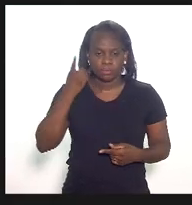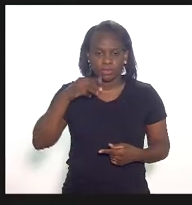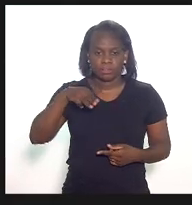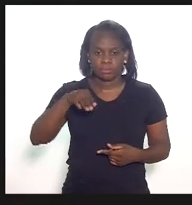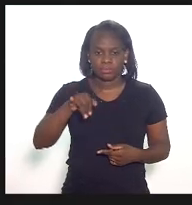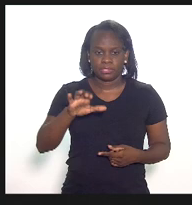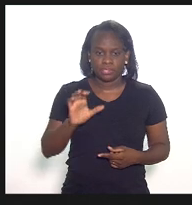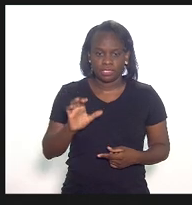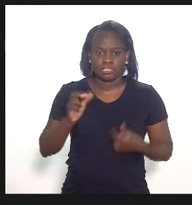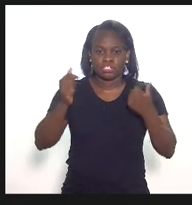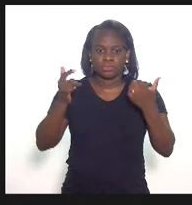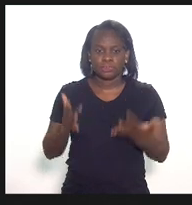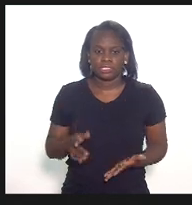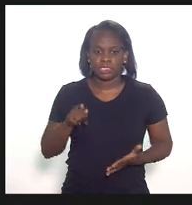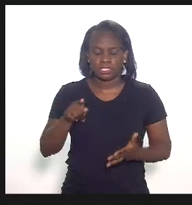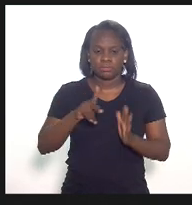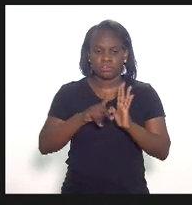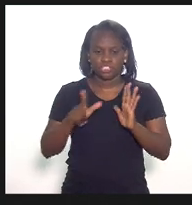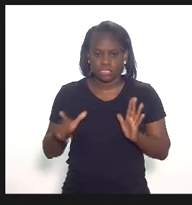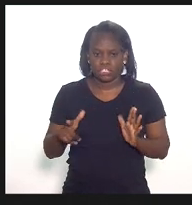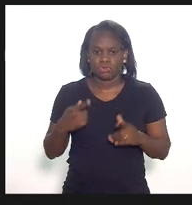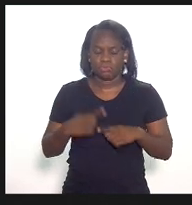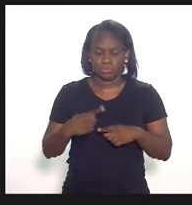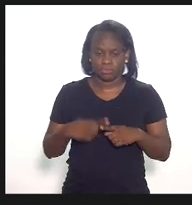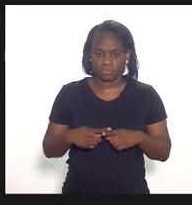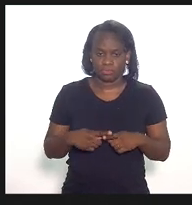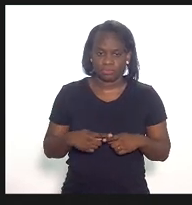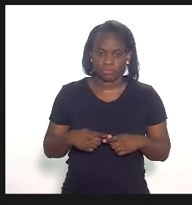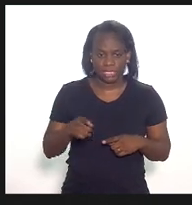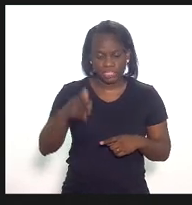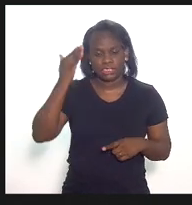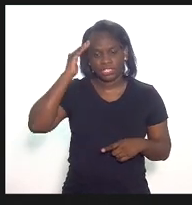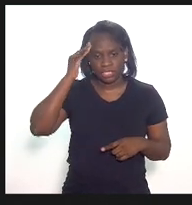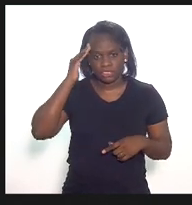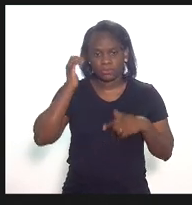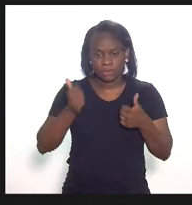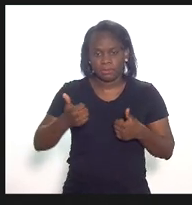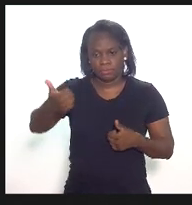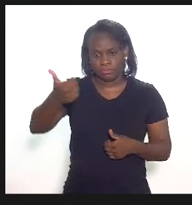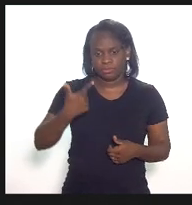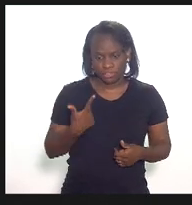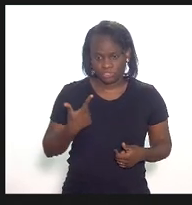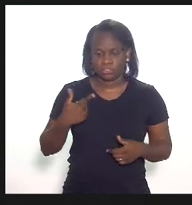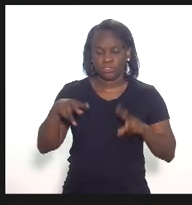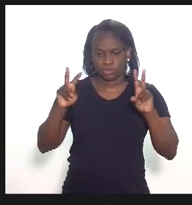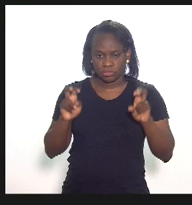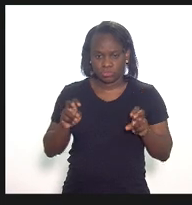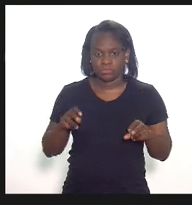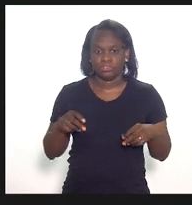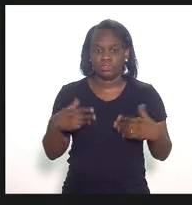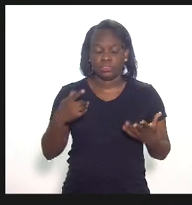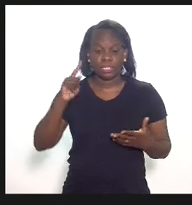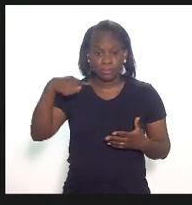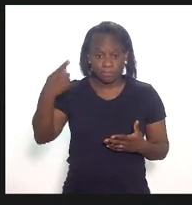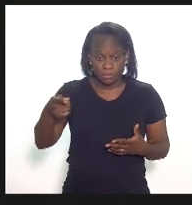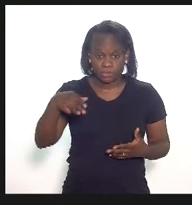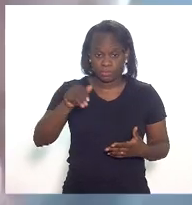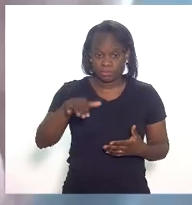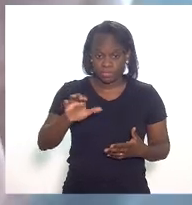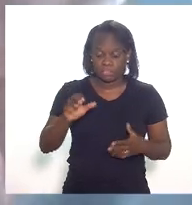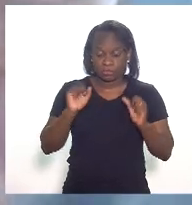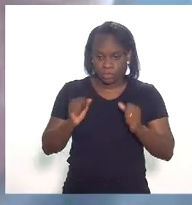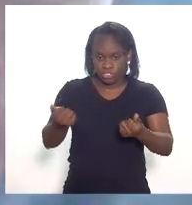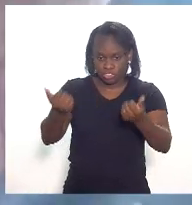para explicar sobre esse projeto aí, que obviamente ele entende pelo menos mais do que eu do assunto. Então, depois, Mink, se puder depois me explicar. Claro, aqui,